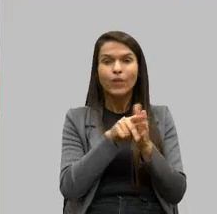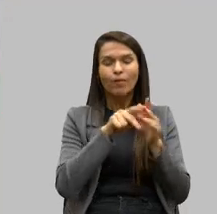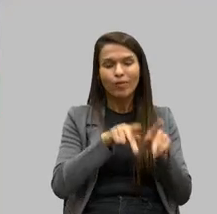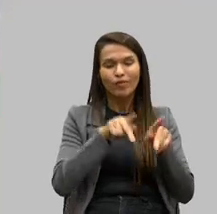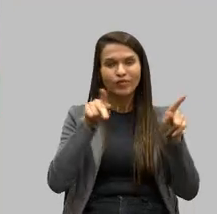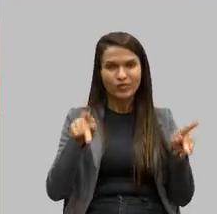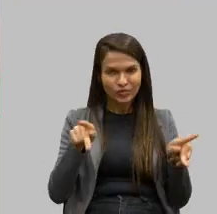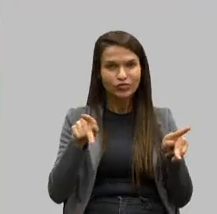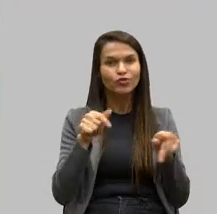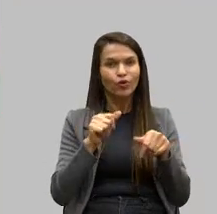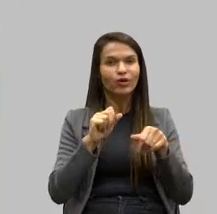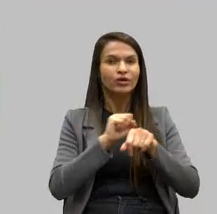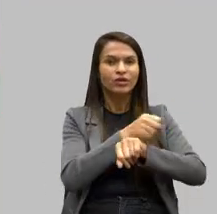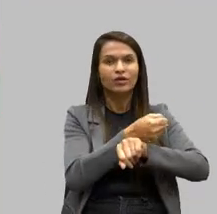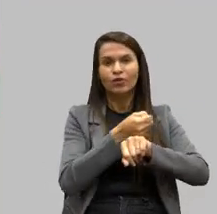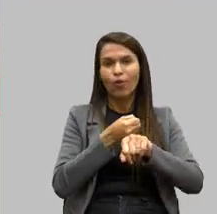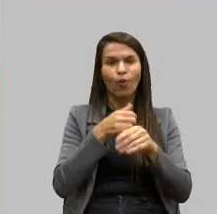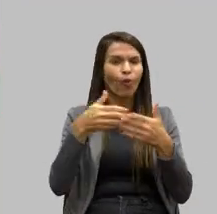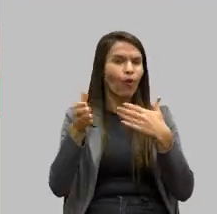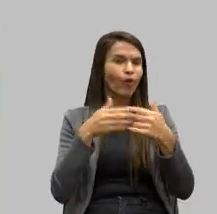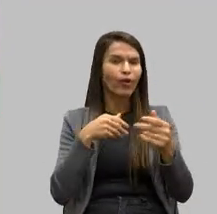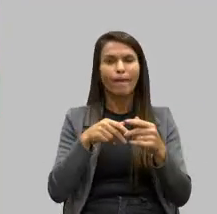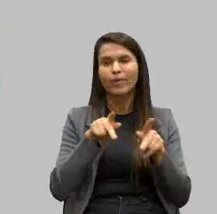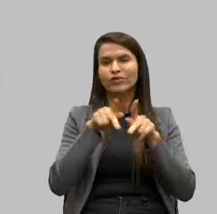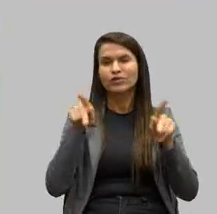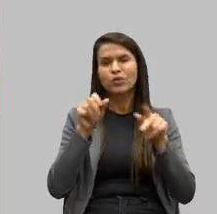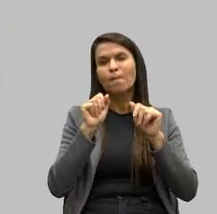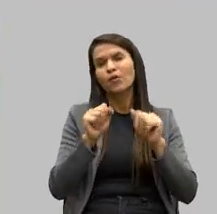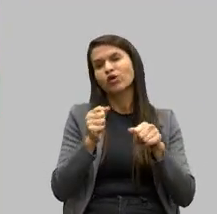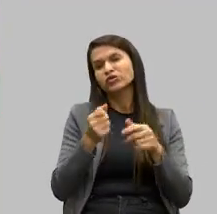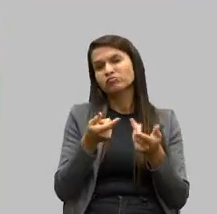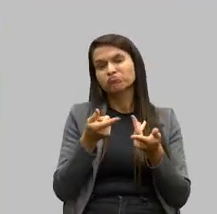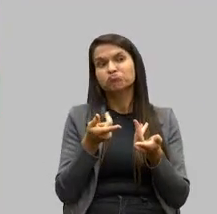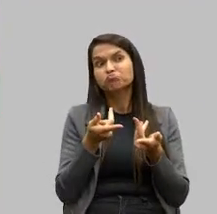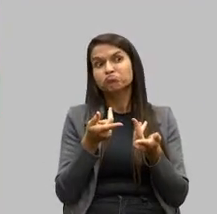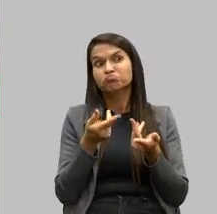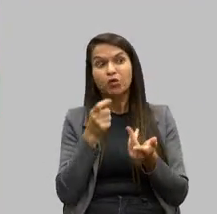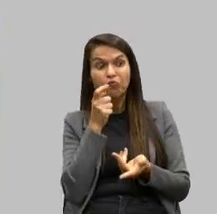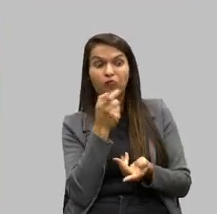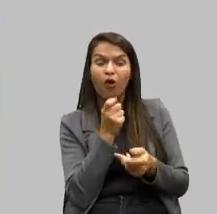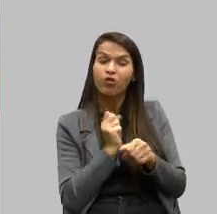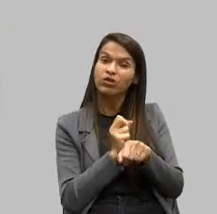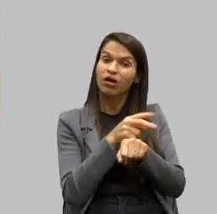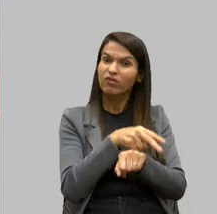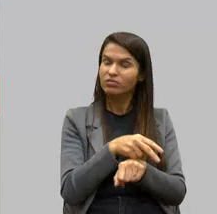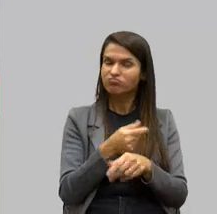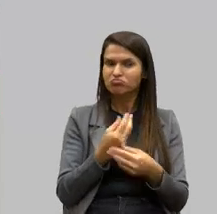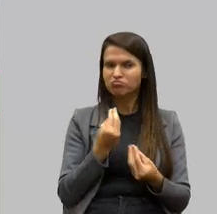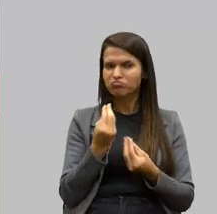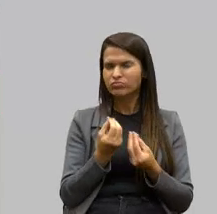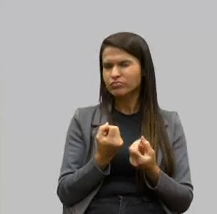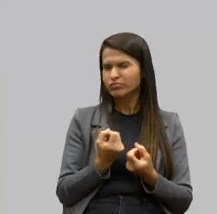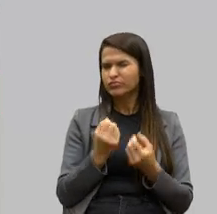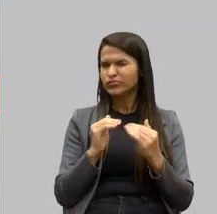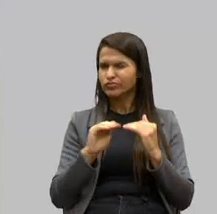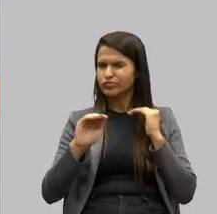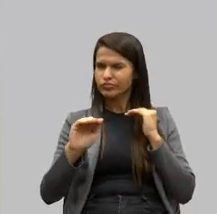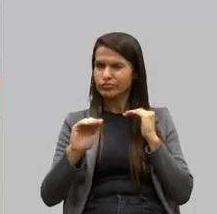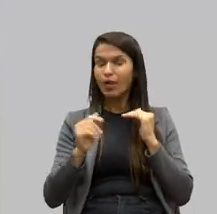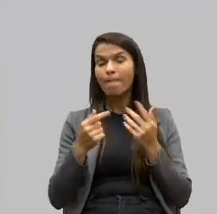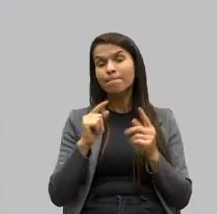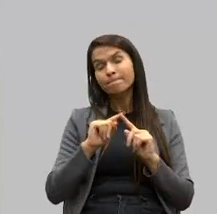quilombola, mas qualquer professor pode se candidatar. Eu acho isso, para mim, incompreensível, mas faz parte do